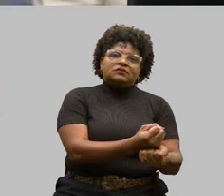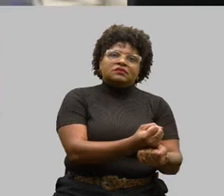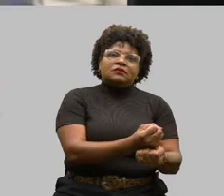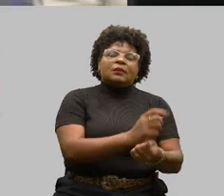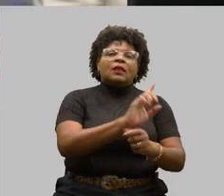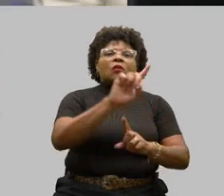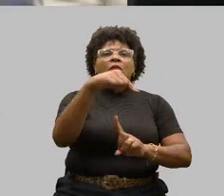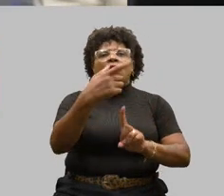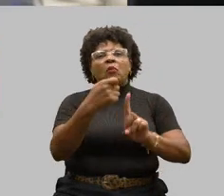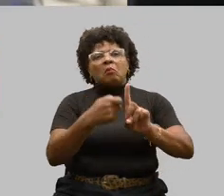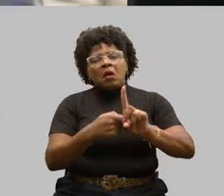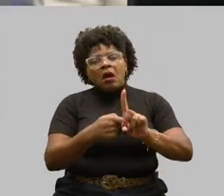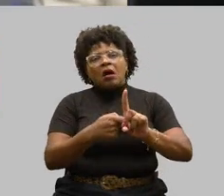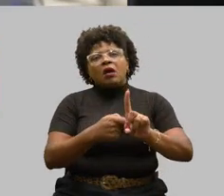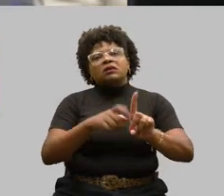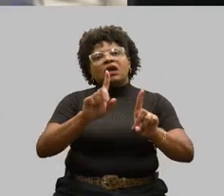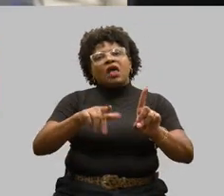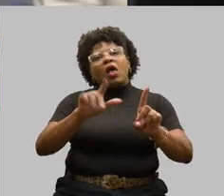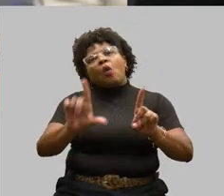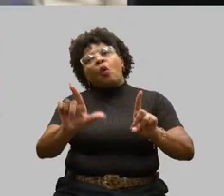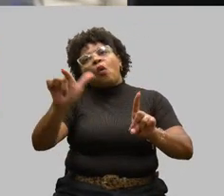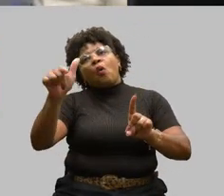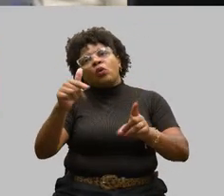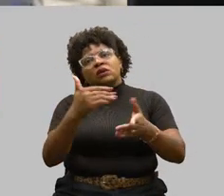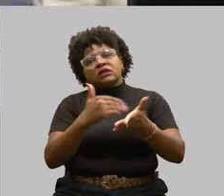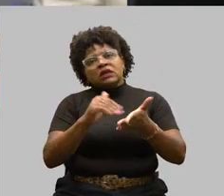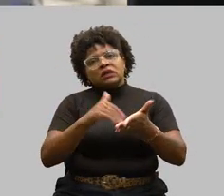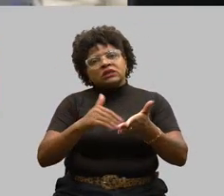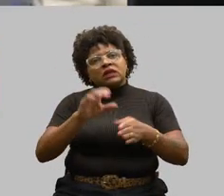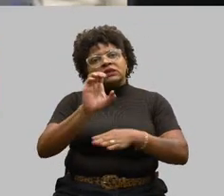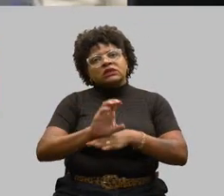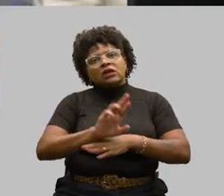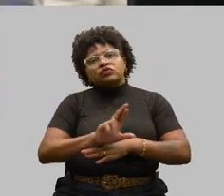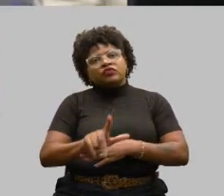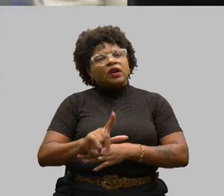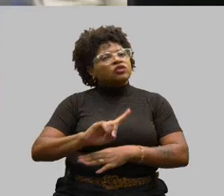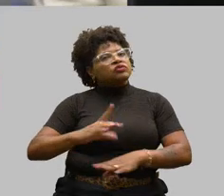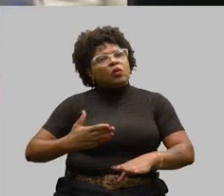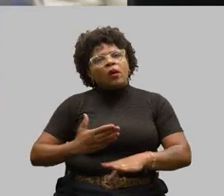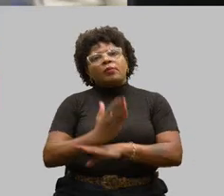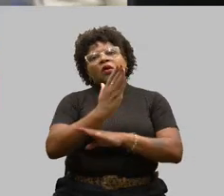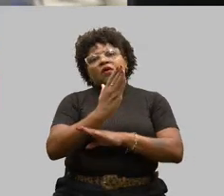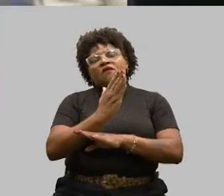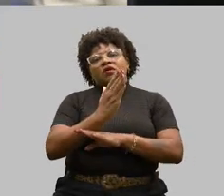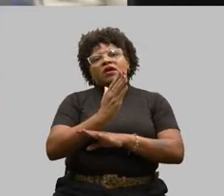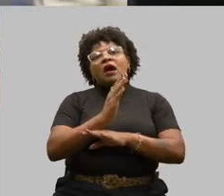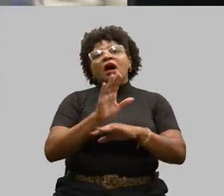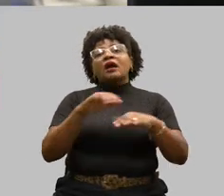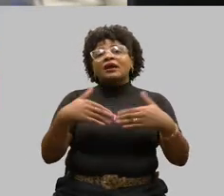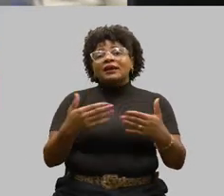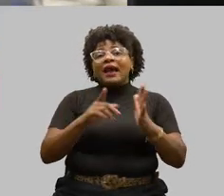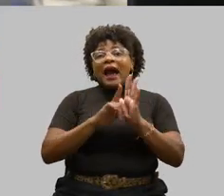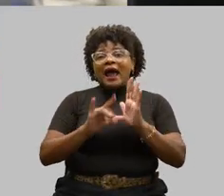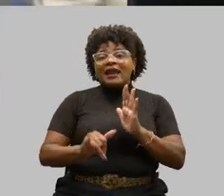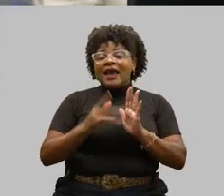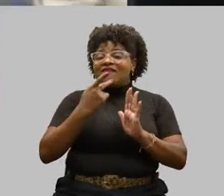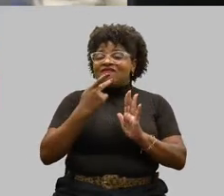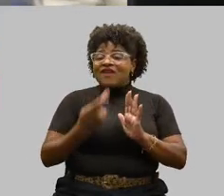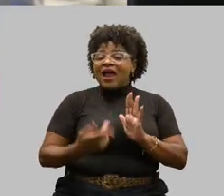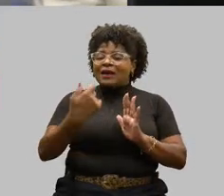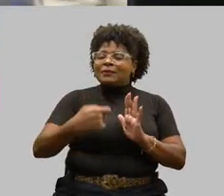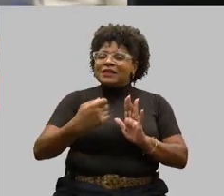mês seguinte é uma outra Secretaria de outro estado que não aprova e como a legislação determina que tem que ser por